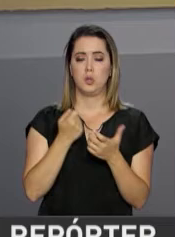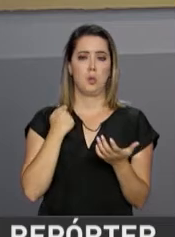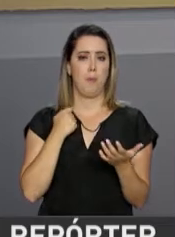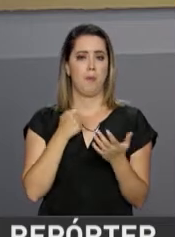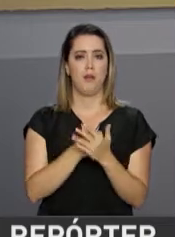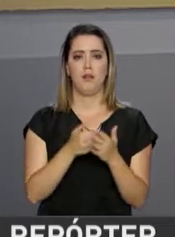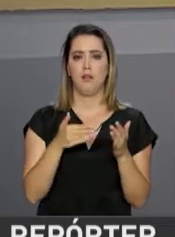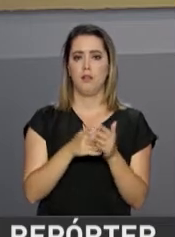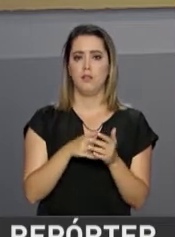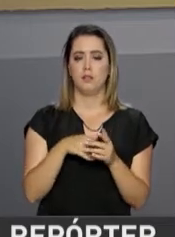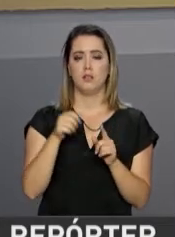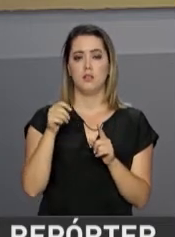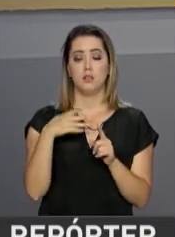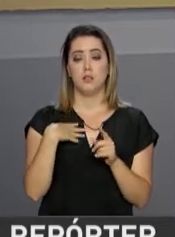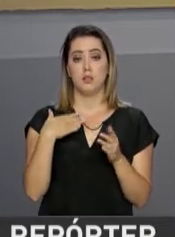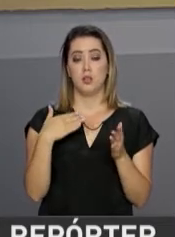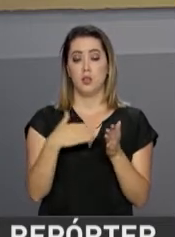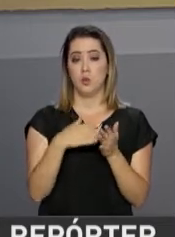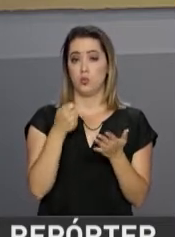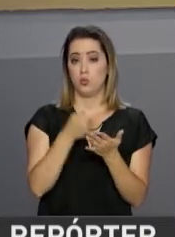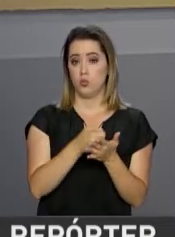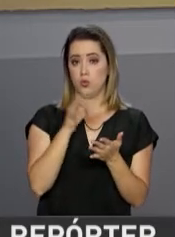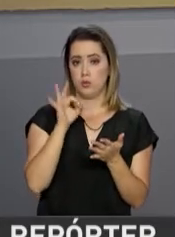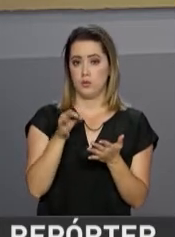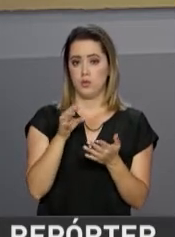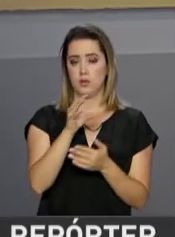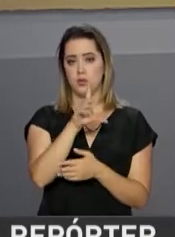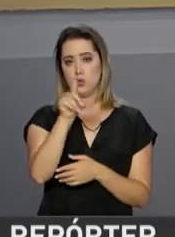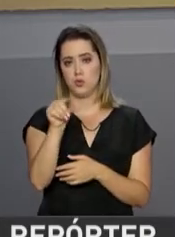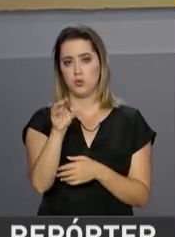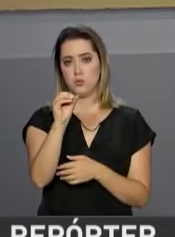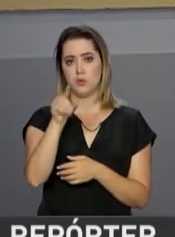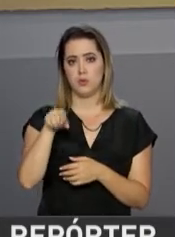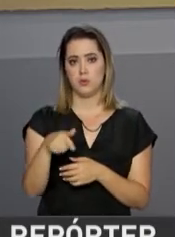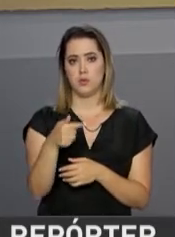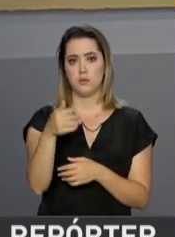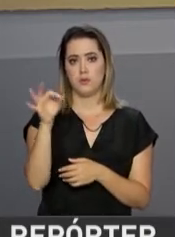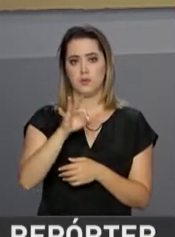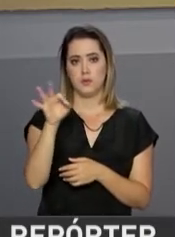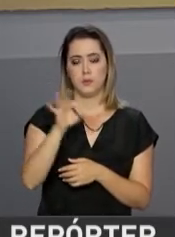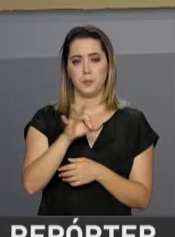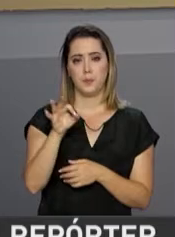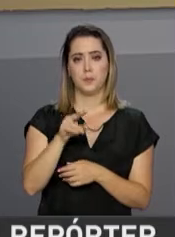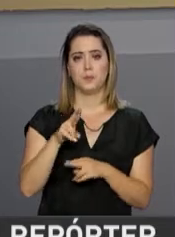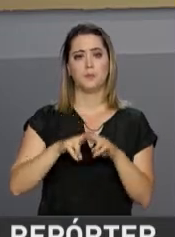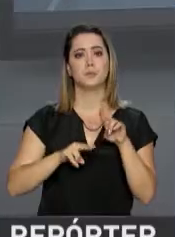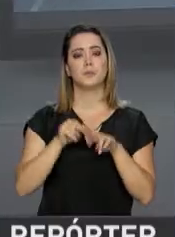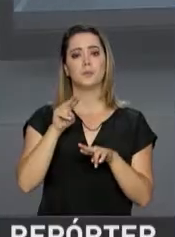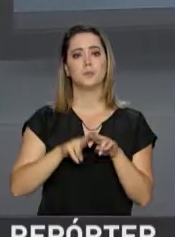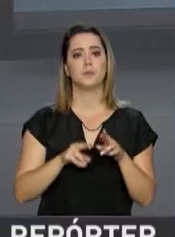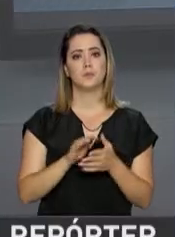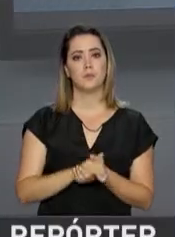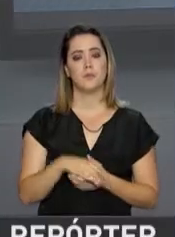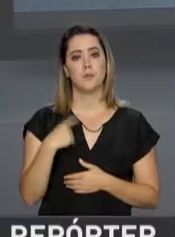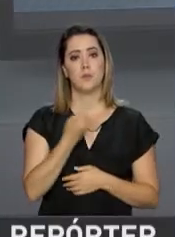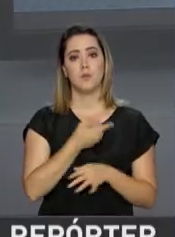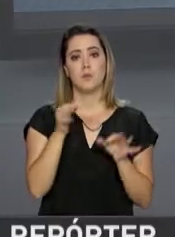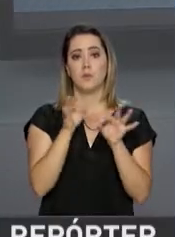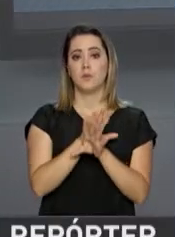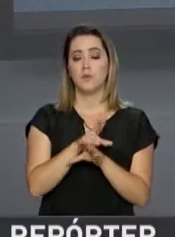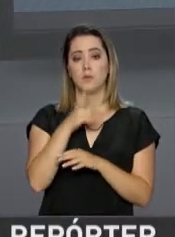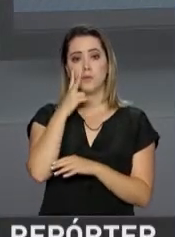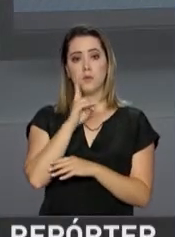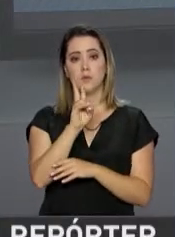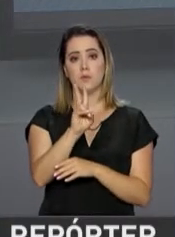não foram pagas até o vencimento caiu 0,7 por cento em junho com relação a maio nós ficamos por aqui